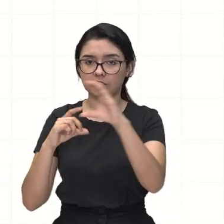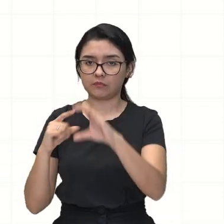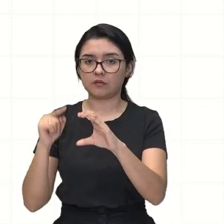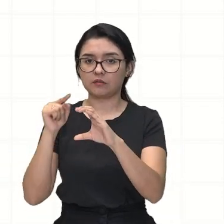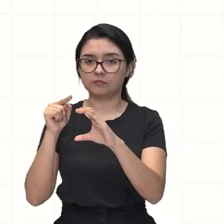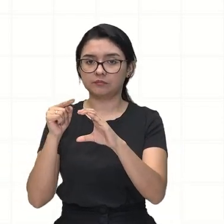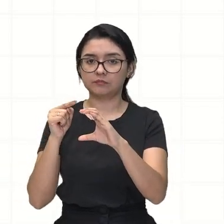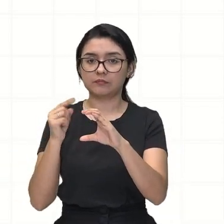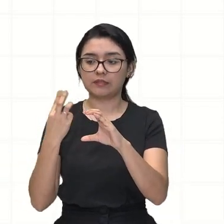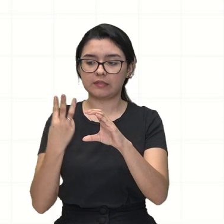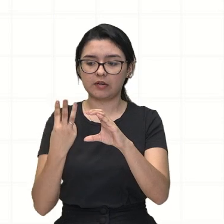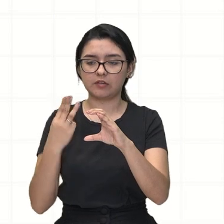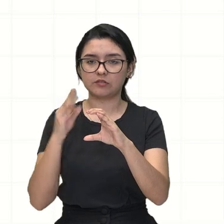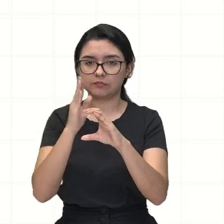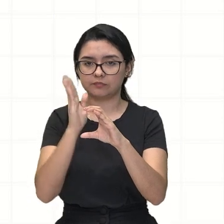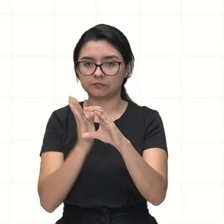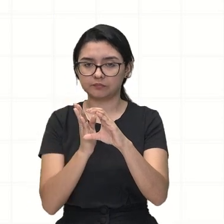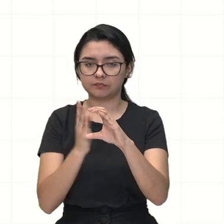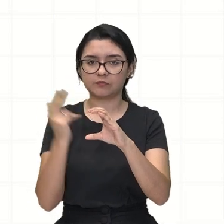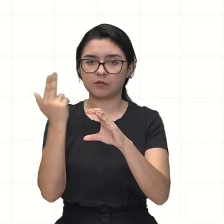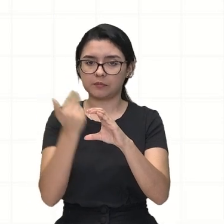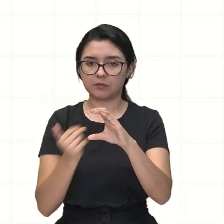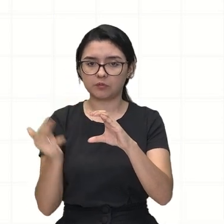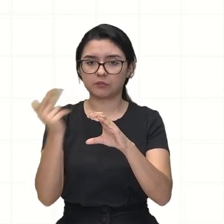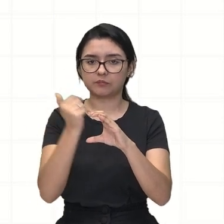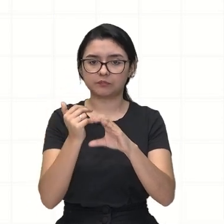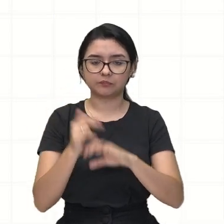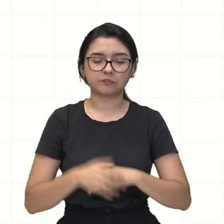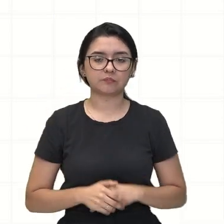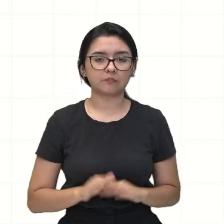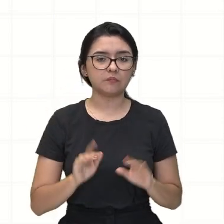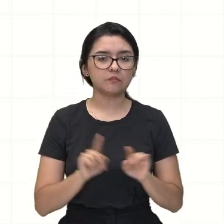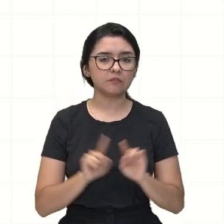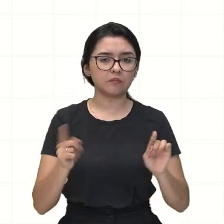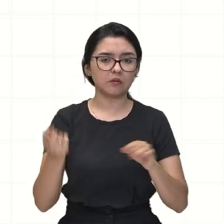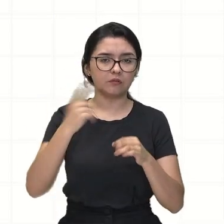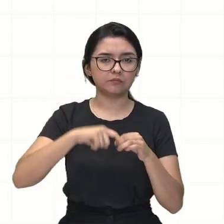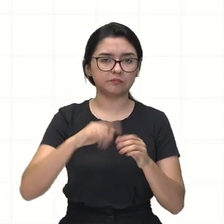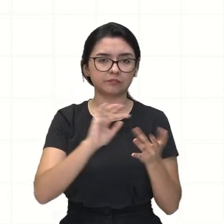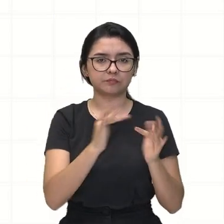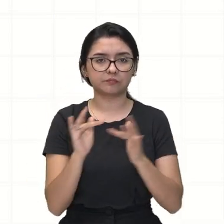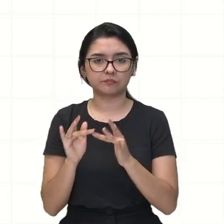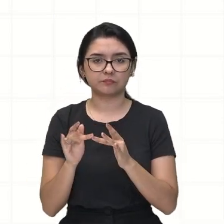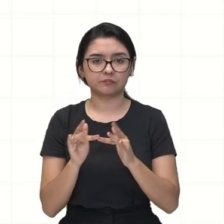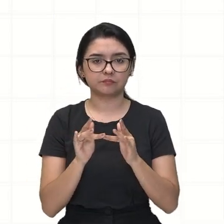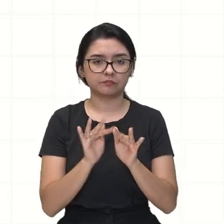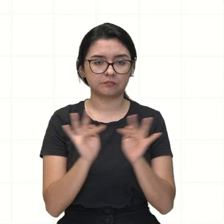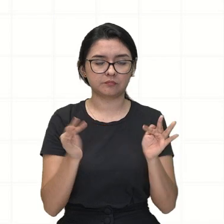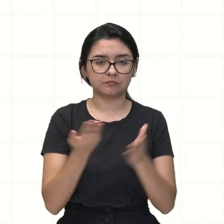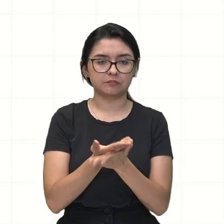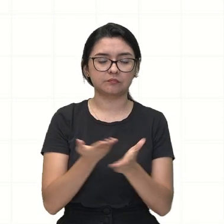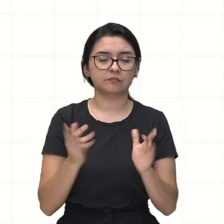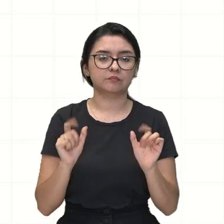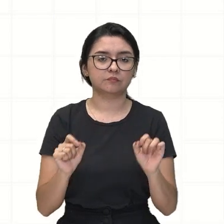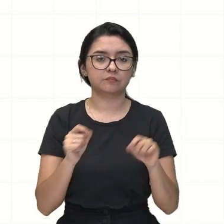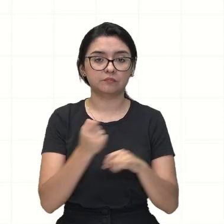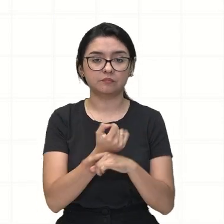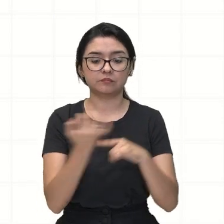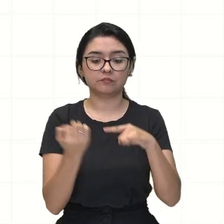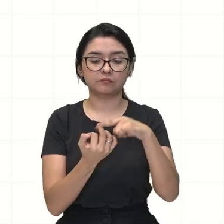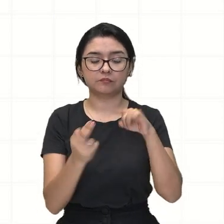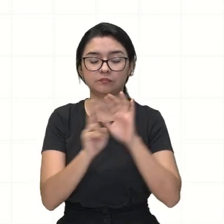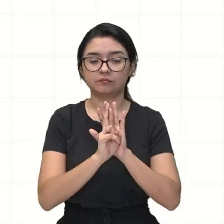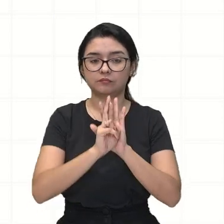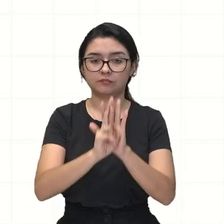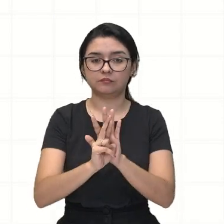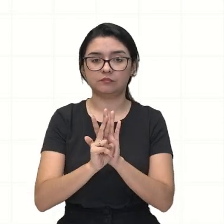em 12. Ó. Perceberam aí a situação? Bom, mas voltando para o nosso contexto simples da nossa aula, a fração que representa a